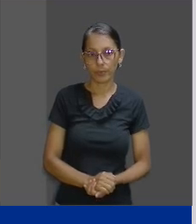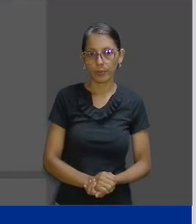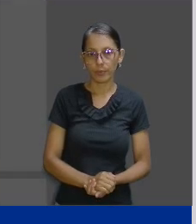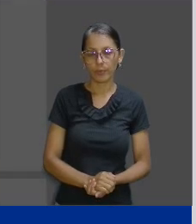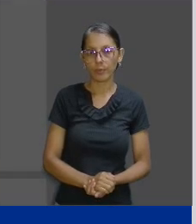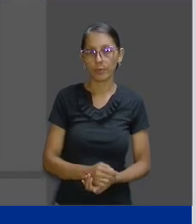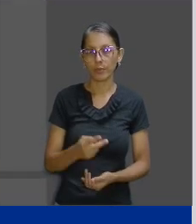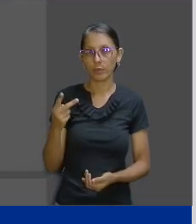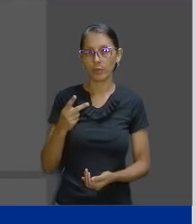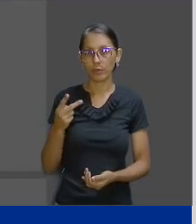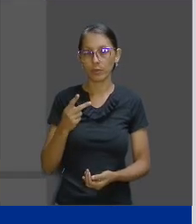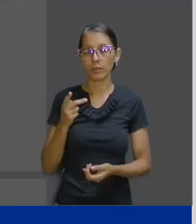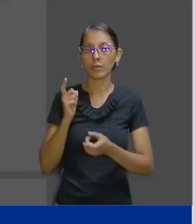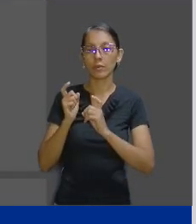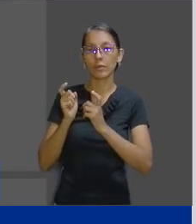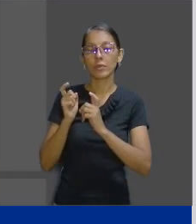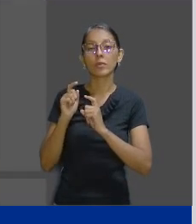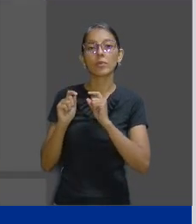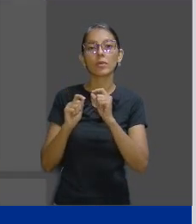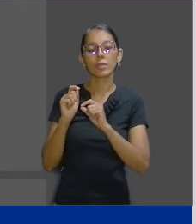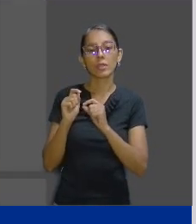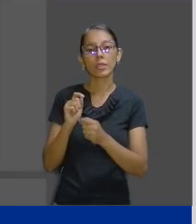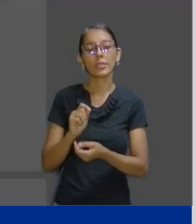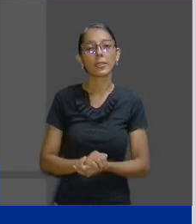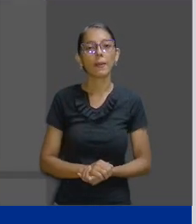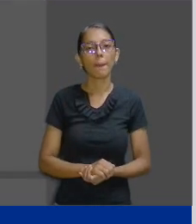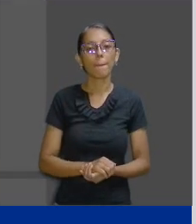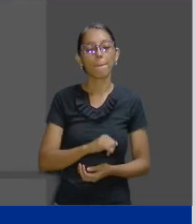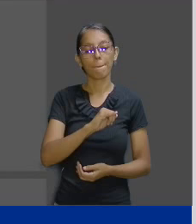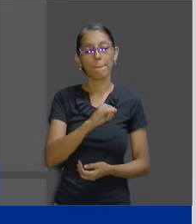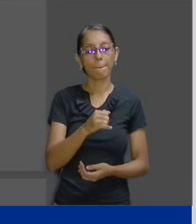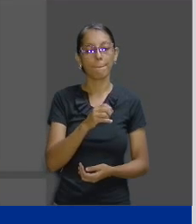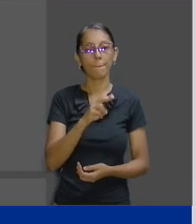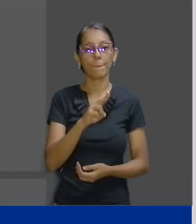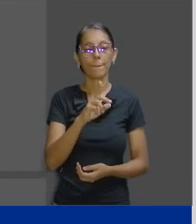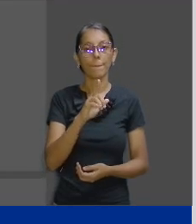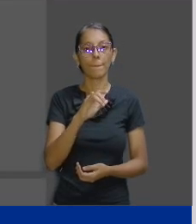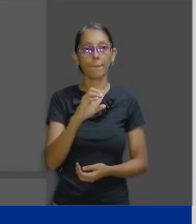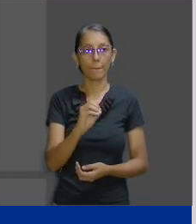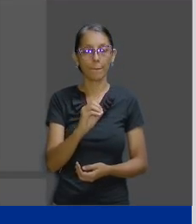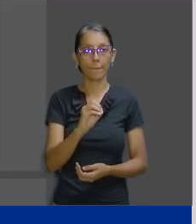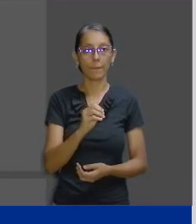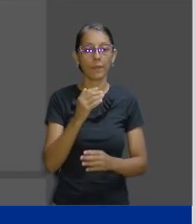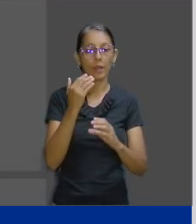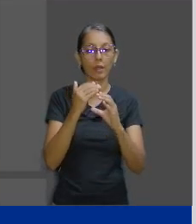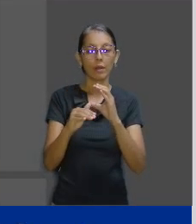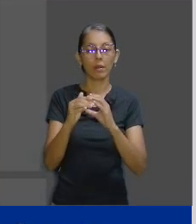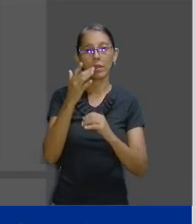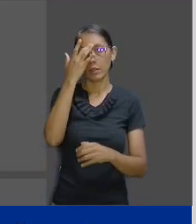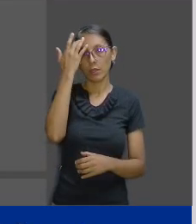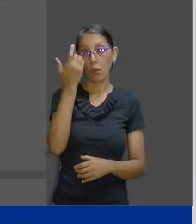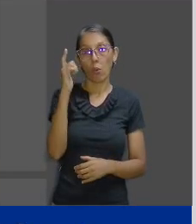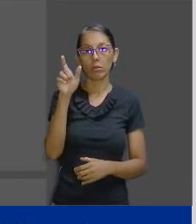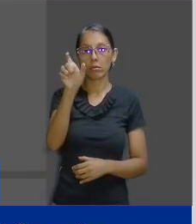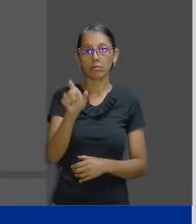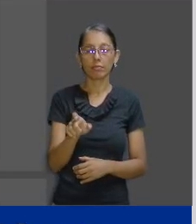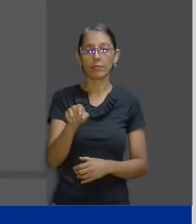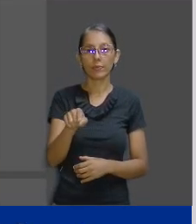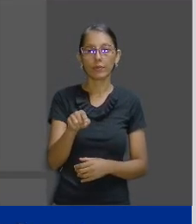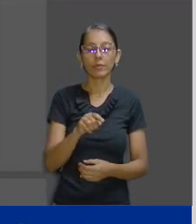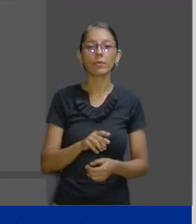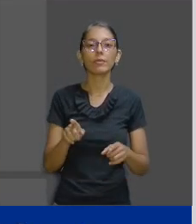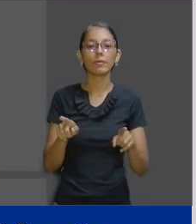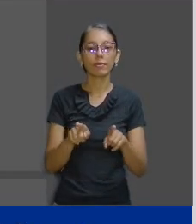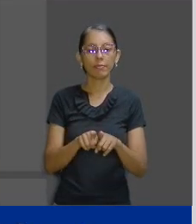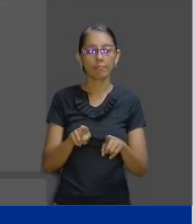segundo diálogo. O Júlio encaminha para Banha Lobato, que também é alguém que, como veremos mais à frente, tinha papel fundamental